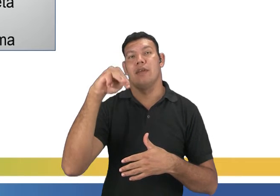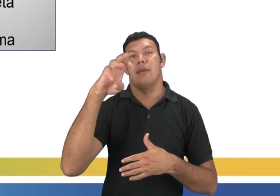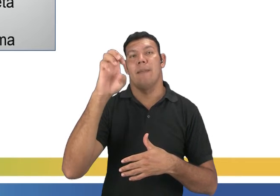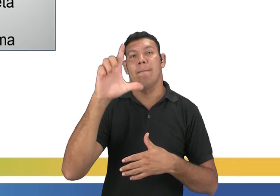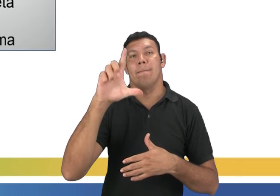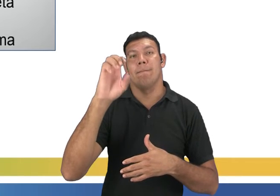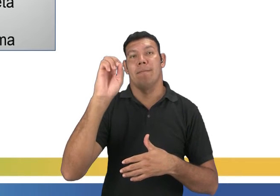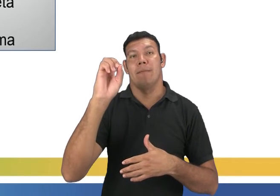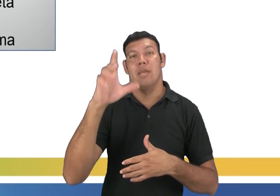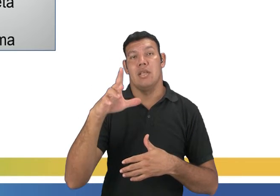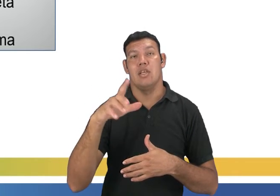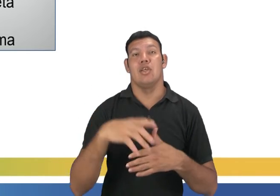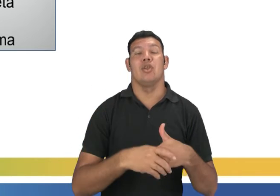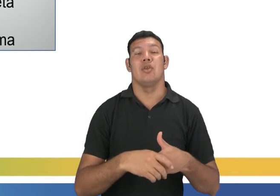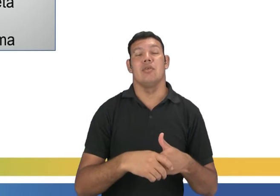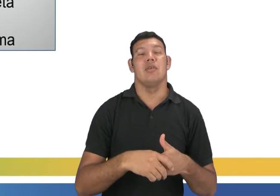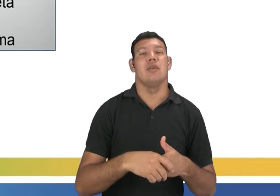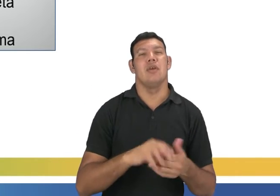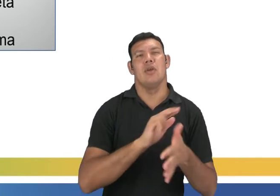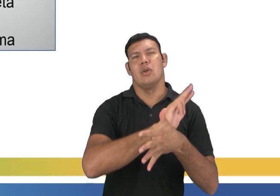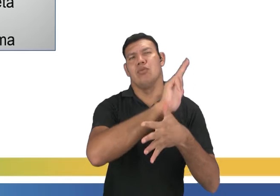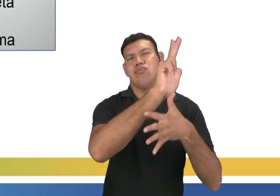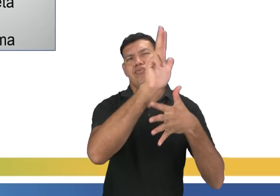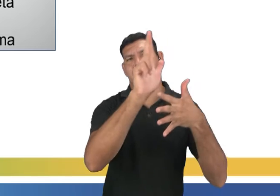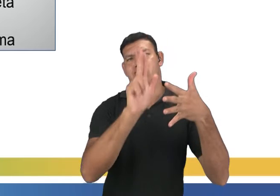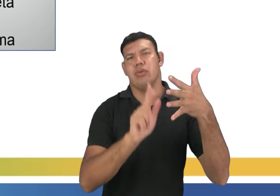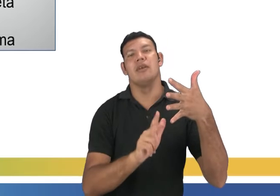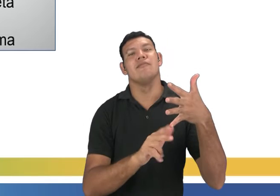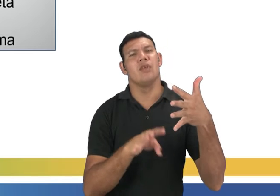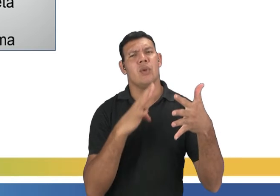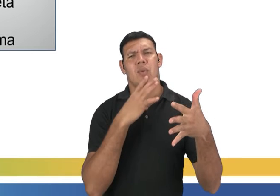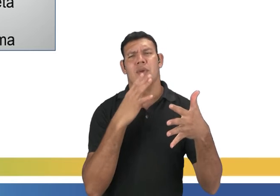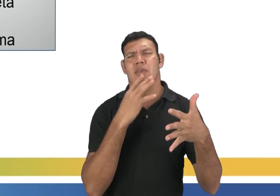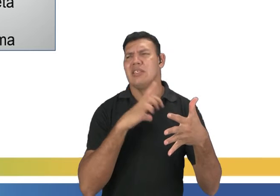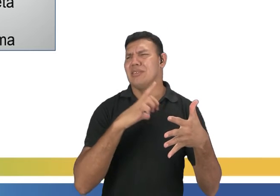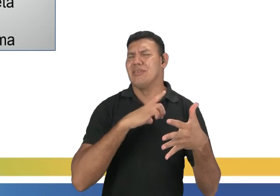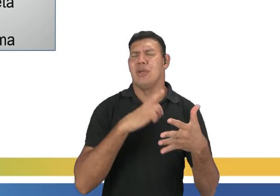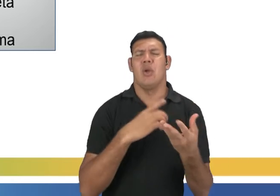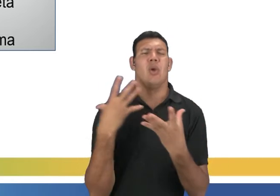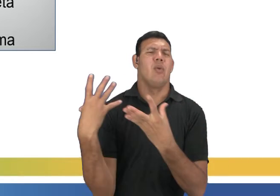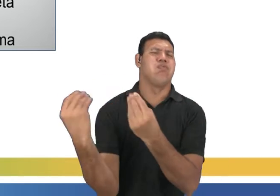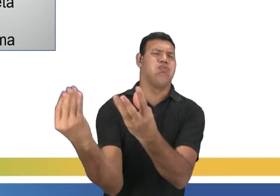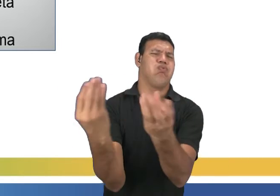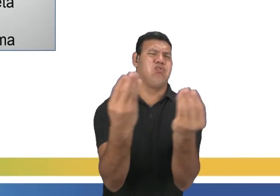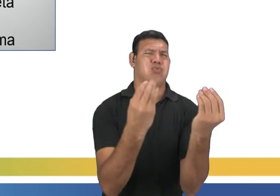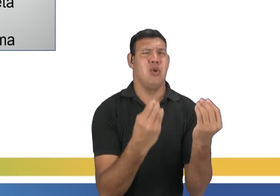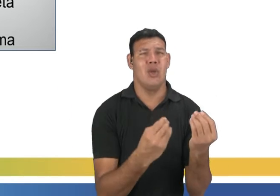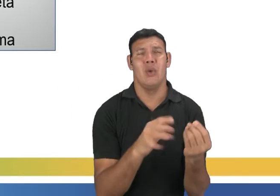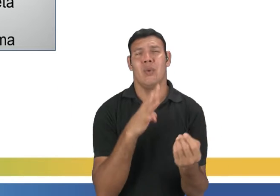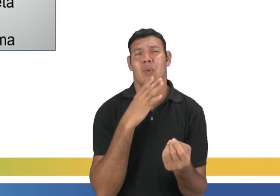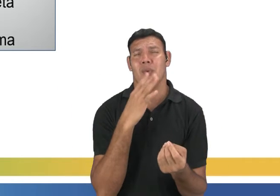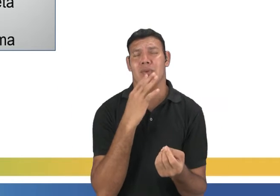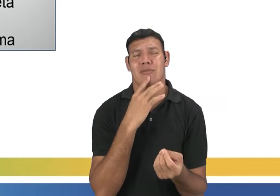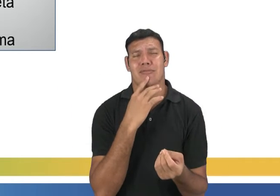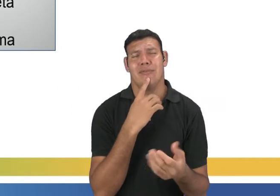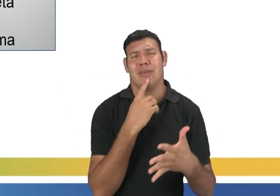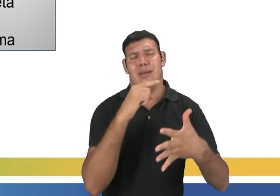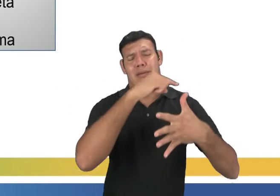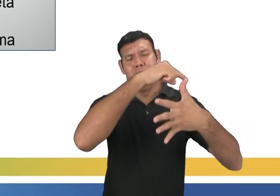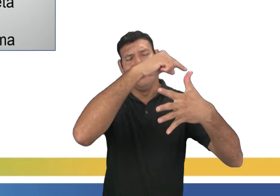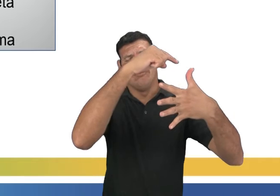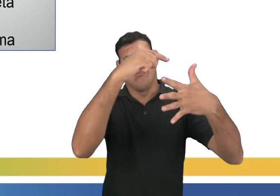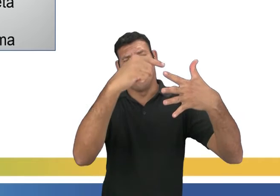que nós conhecemos somente essas daí. Isso aí demorou muito tempo. Isso aí forma uma lista de ondas que nós chamamos